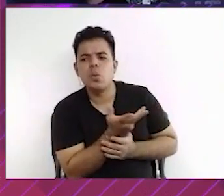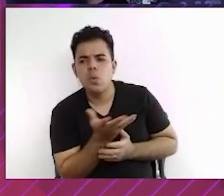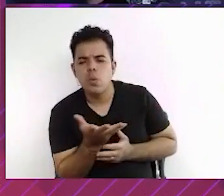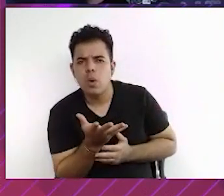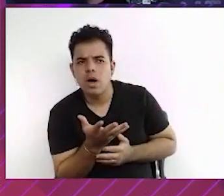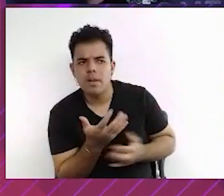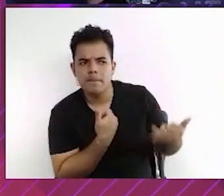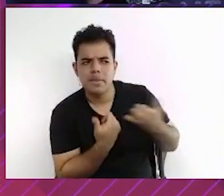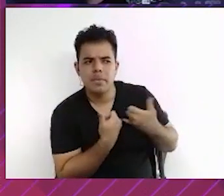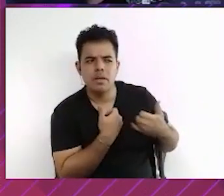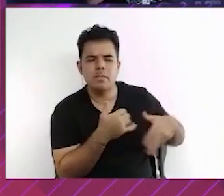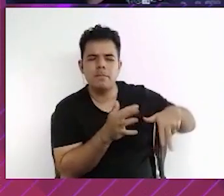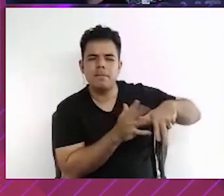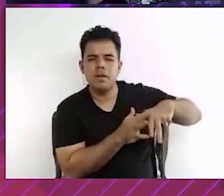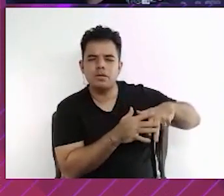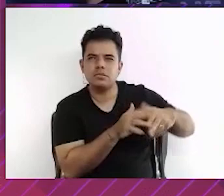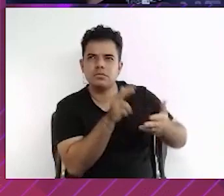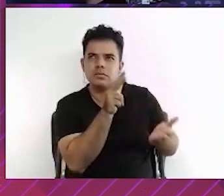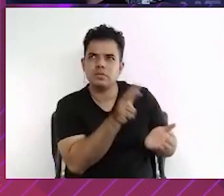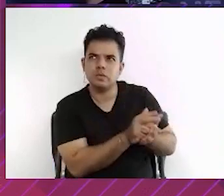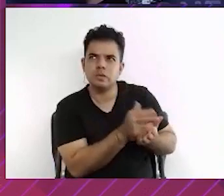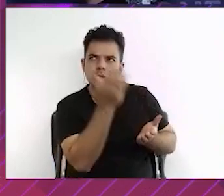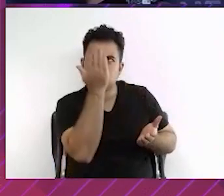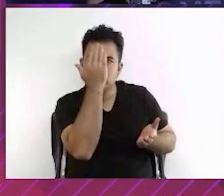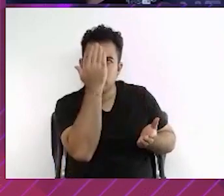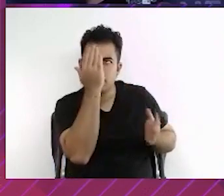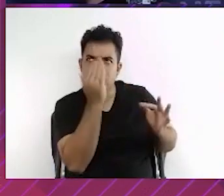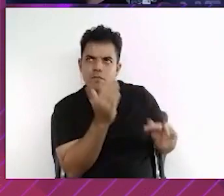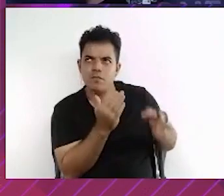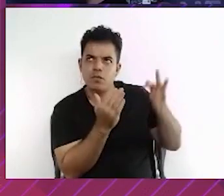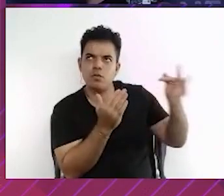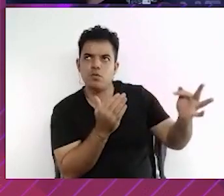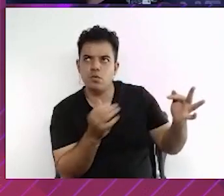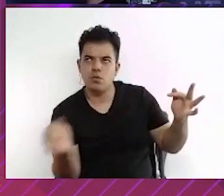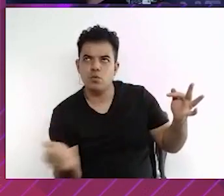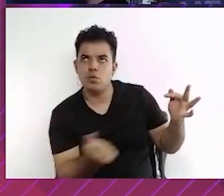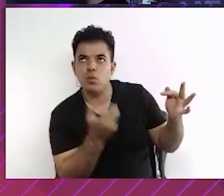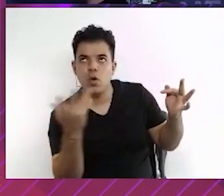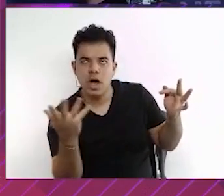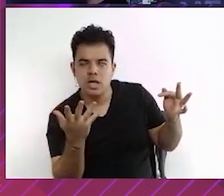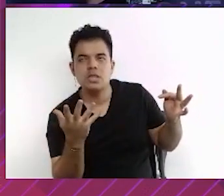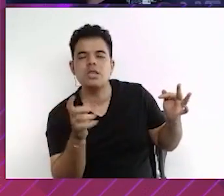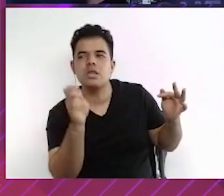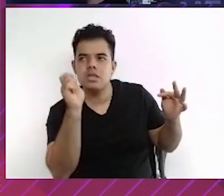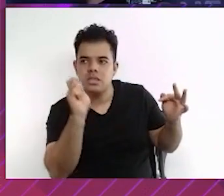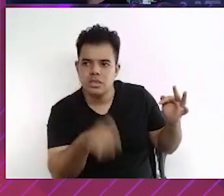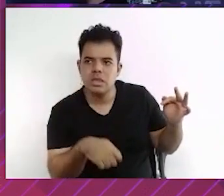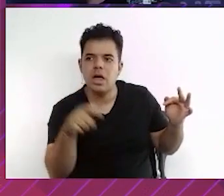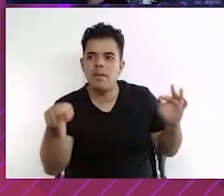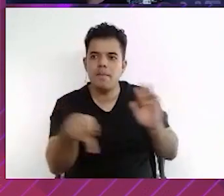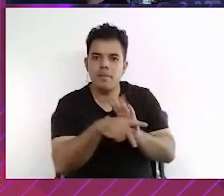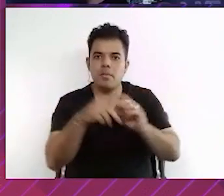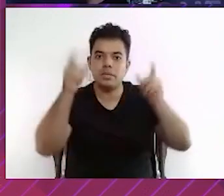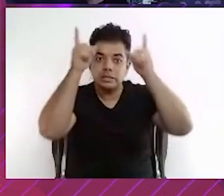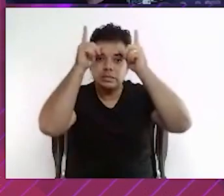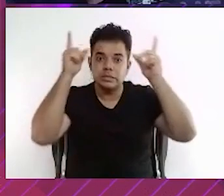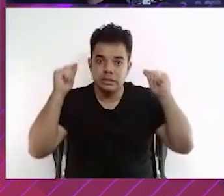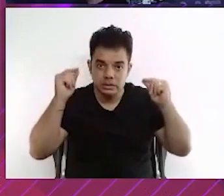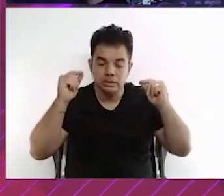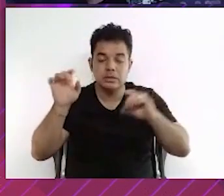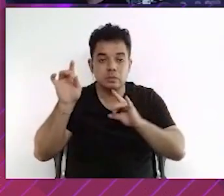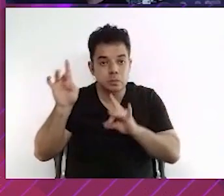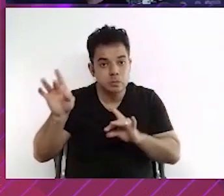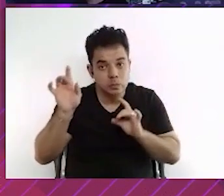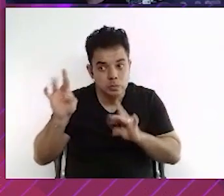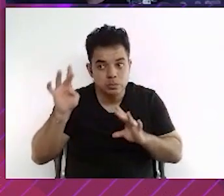quantos pacientes estariam internados no futuro, a gente poderia alocar os técnicos de